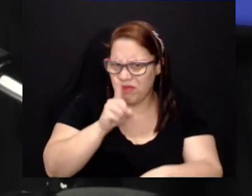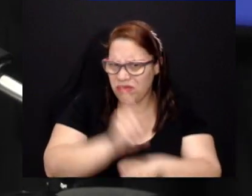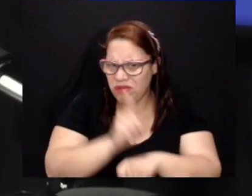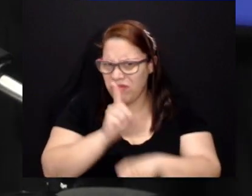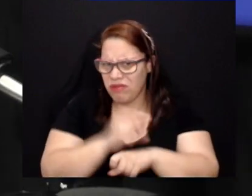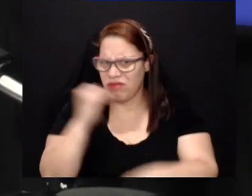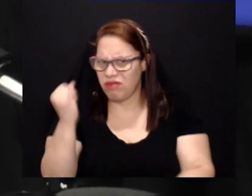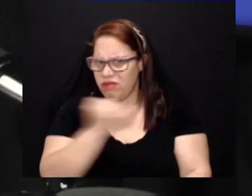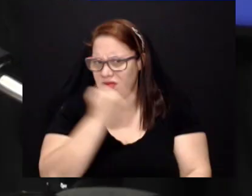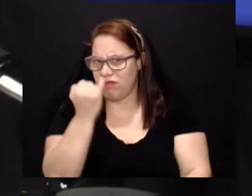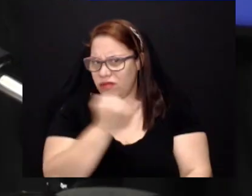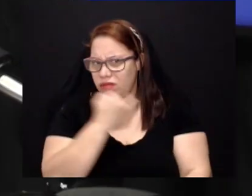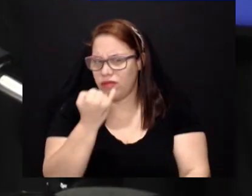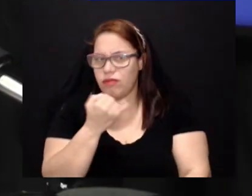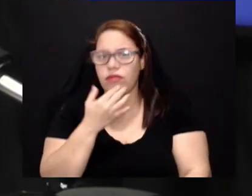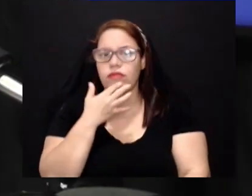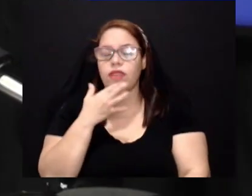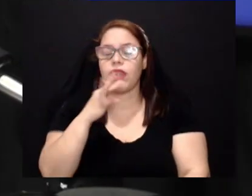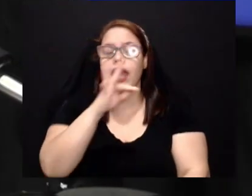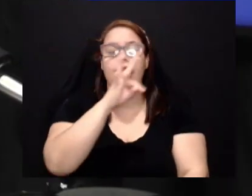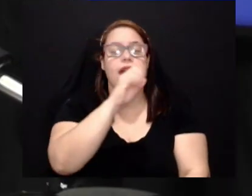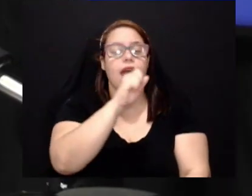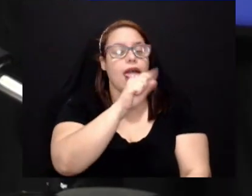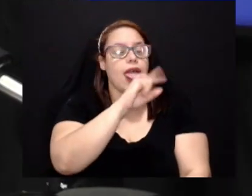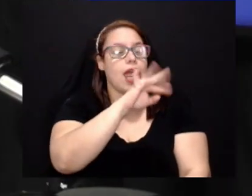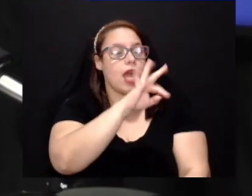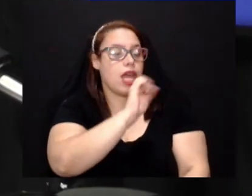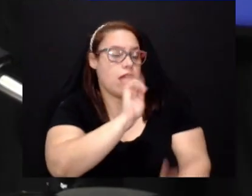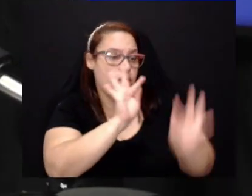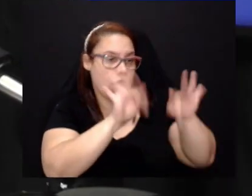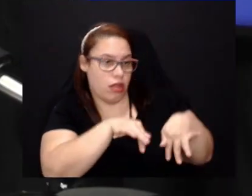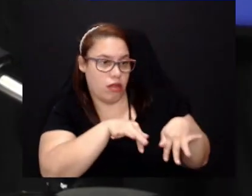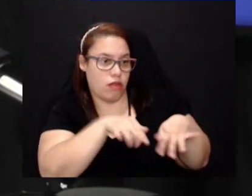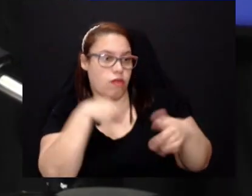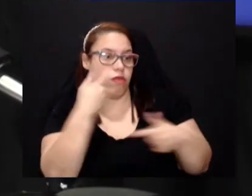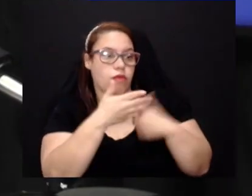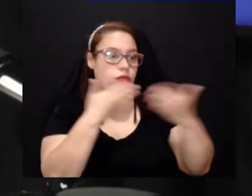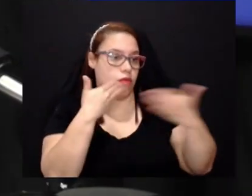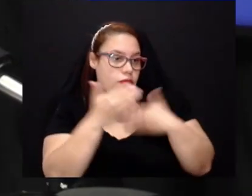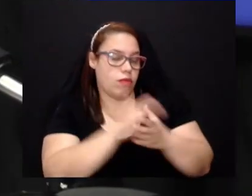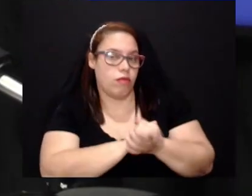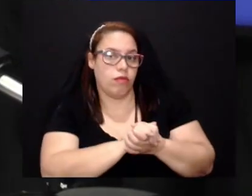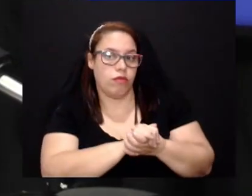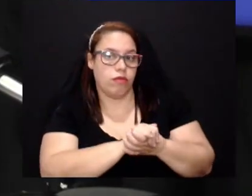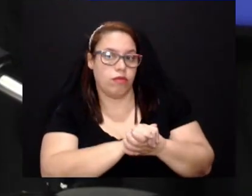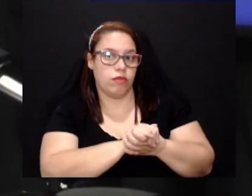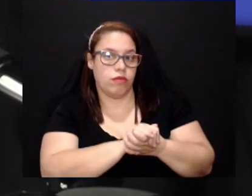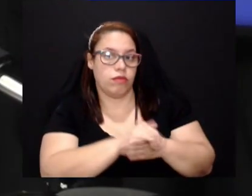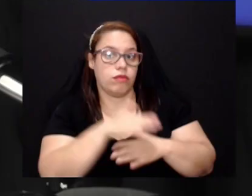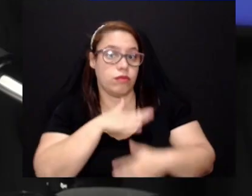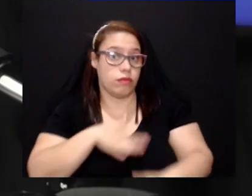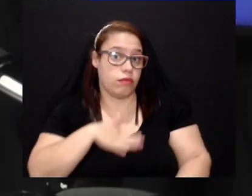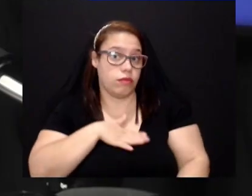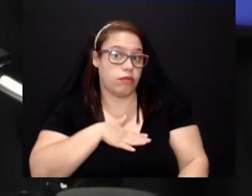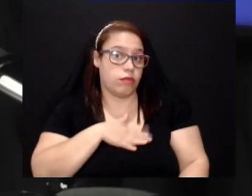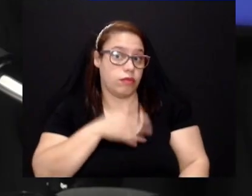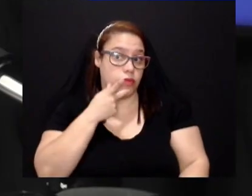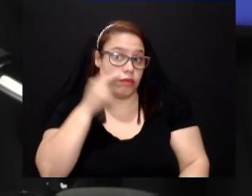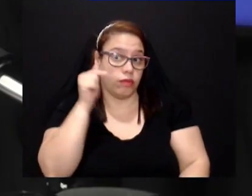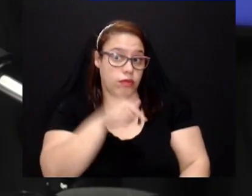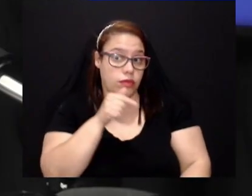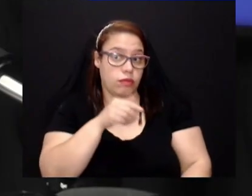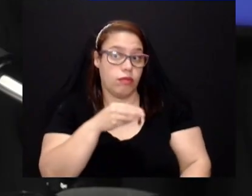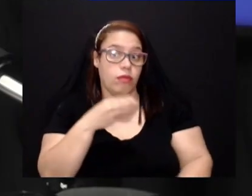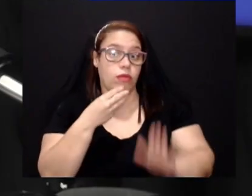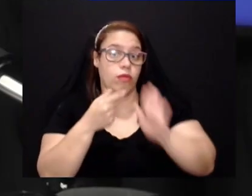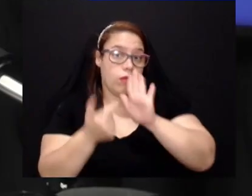né? Thalita, para a gente finalizar esse nosso bate-papo, eu gostaria que você deixasse uma mensagem